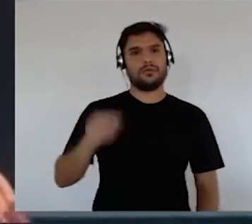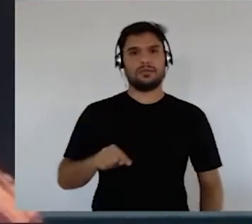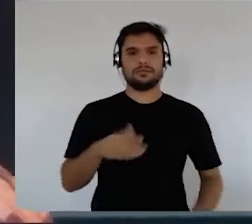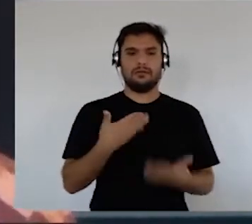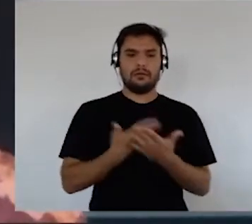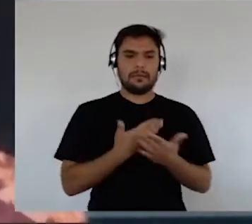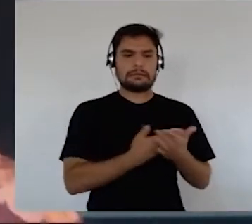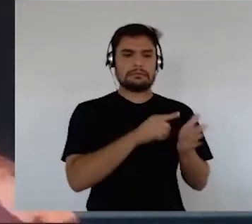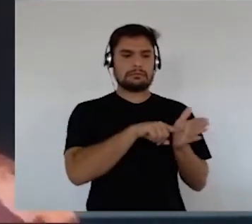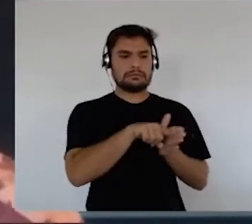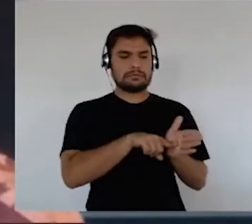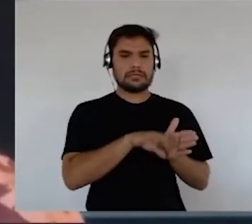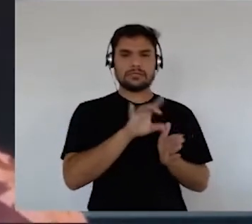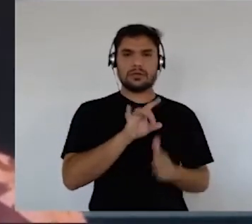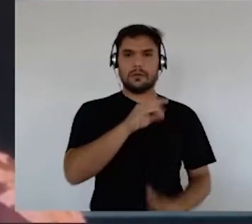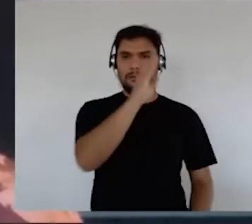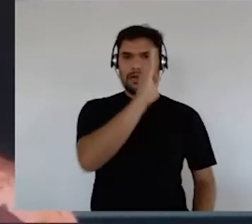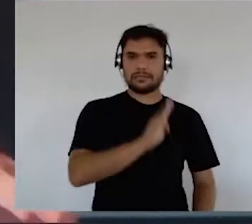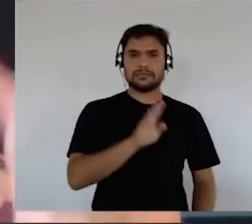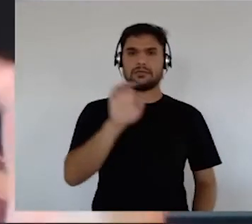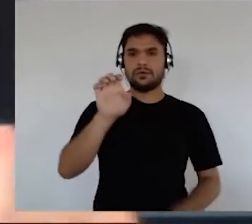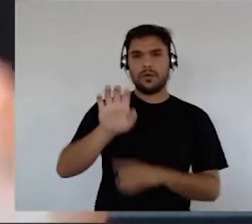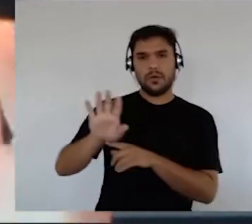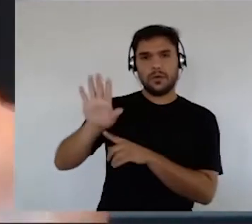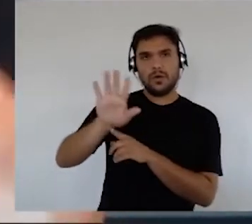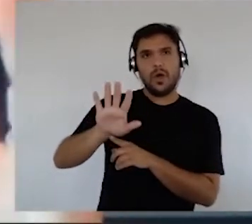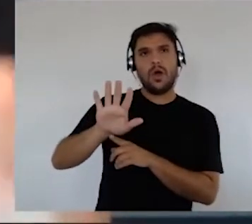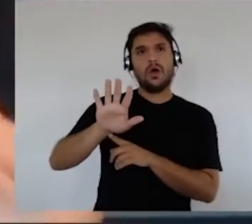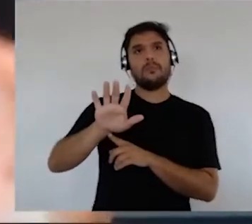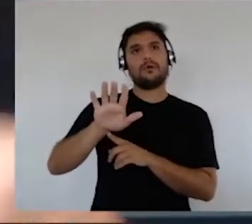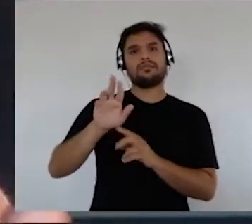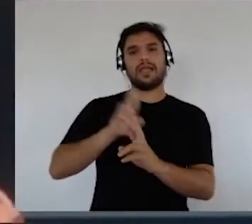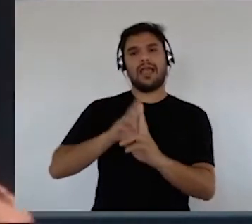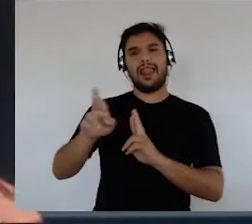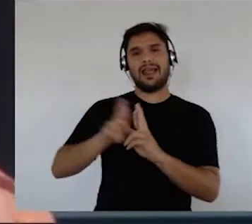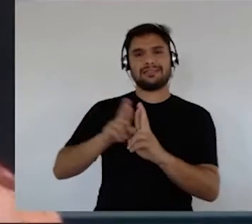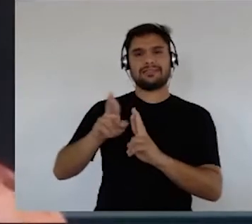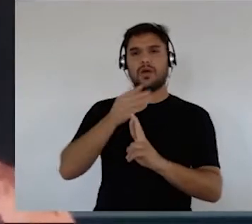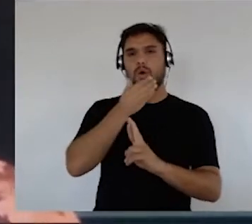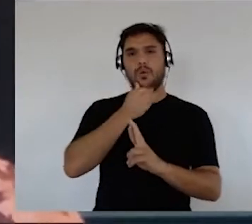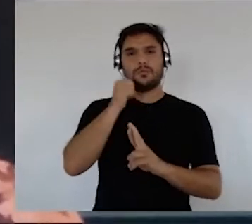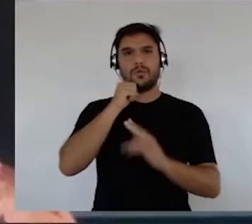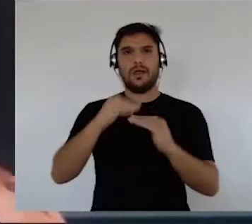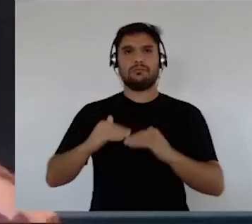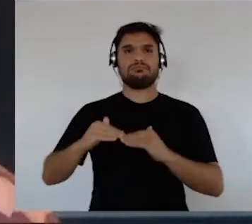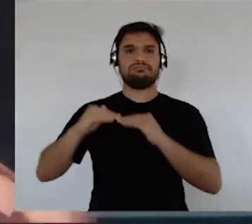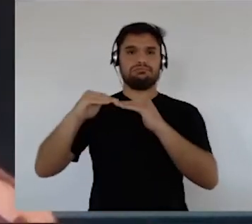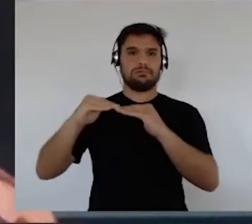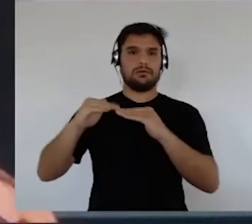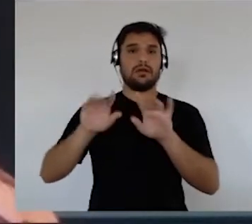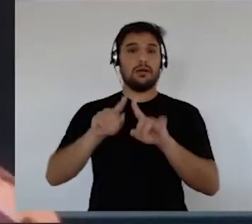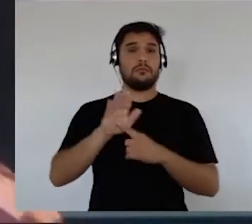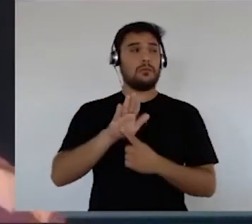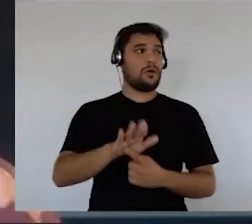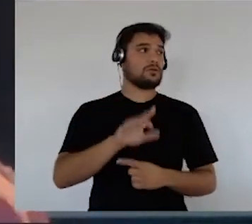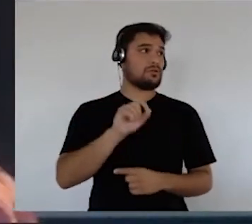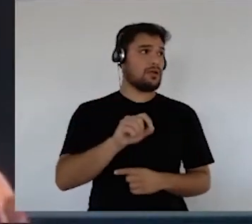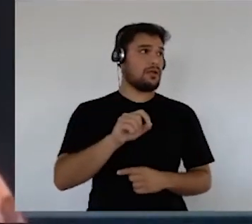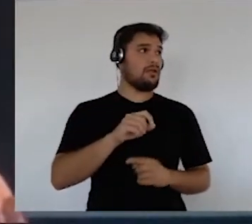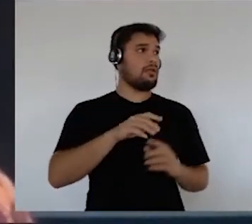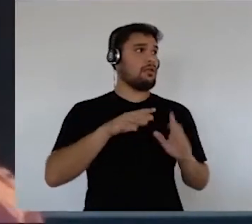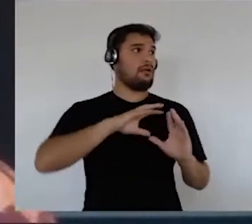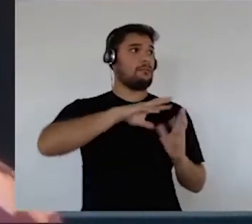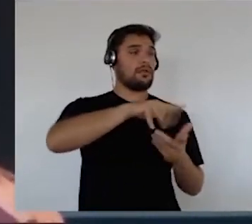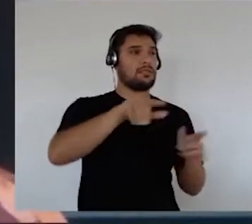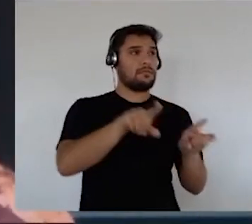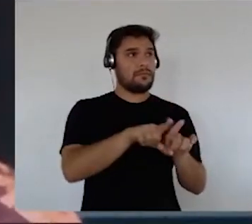no Brasil, mas inclusive na Europa, países com uma relação de igualdade maior entre homens e mulheres, mostram que com a pandemia,